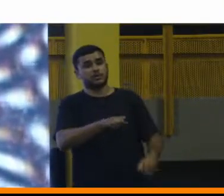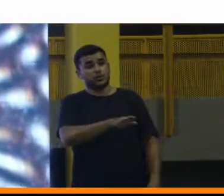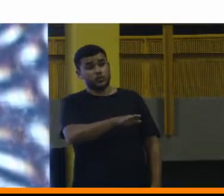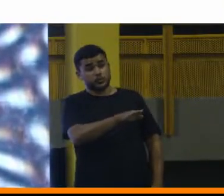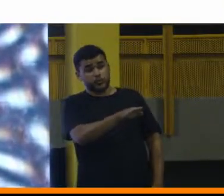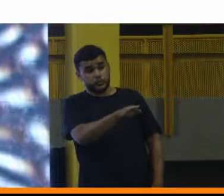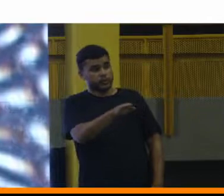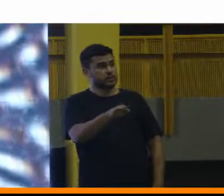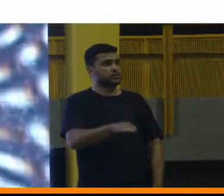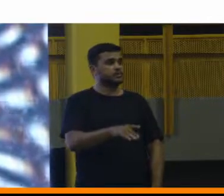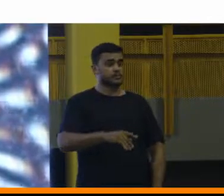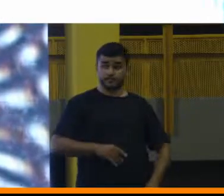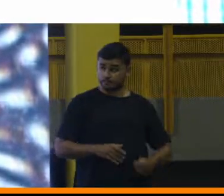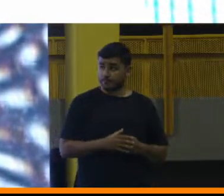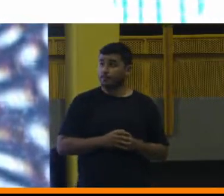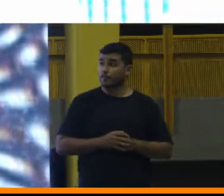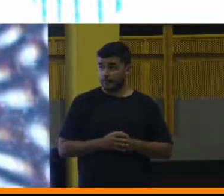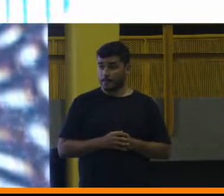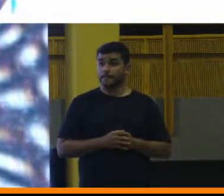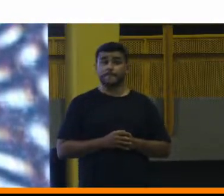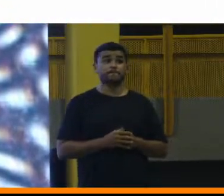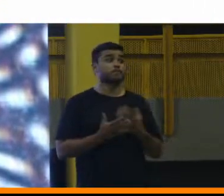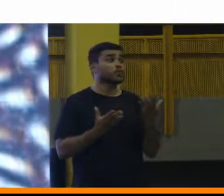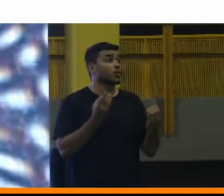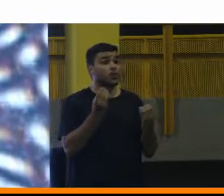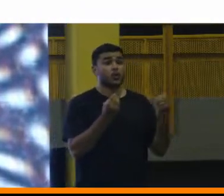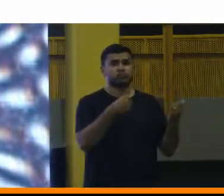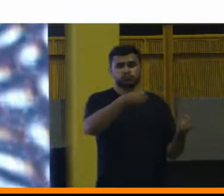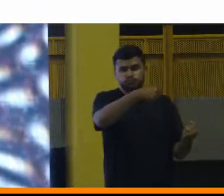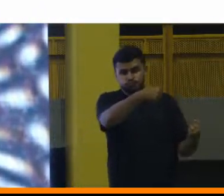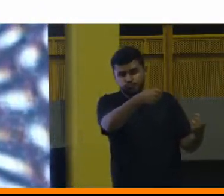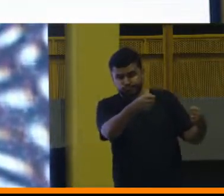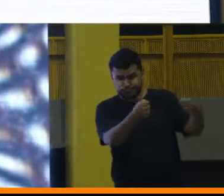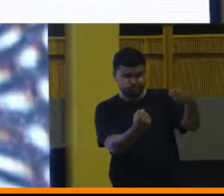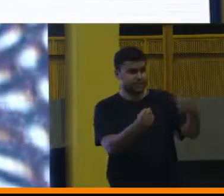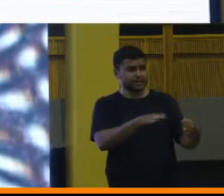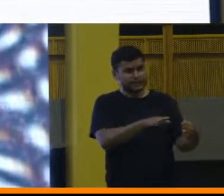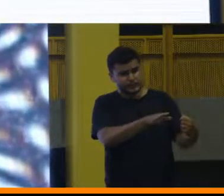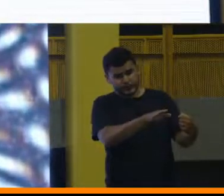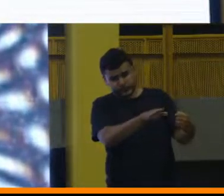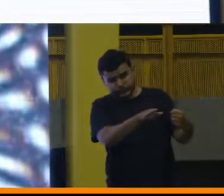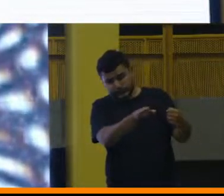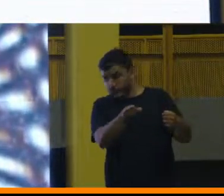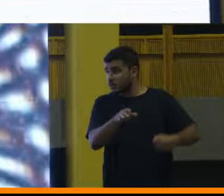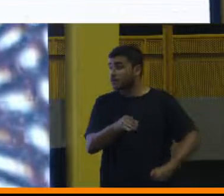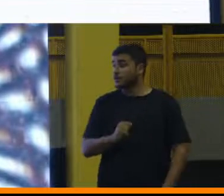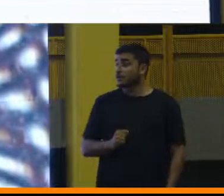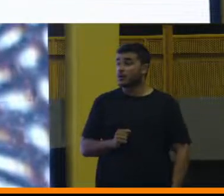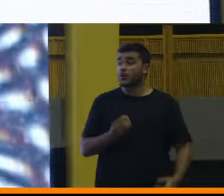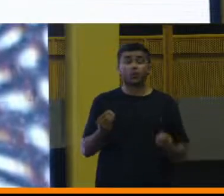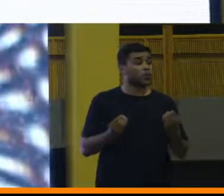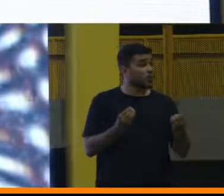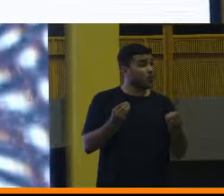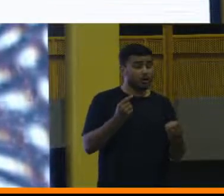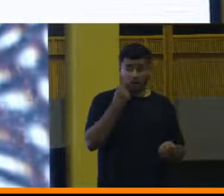Outra coisa que também muda na hora da curva, o raio. Vocês já ouviram falar em